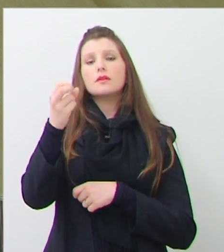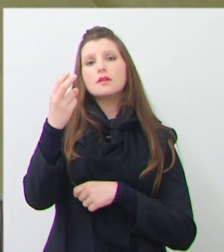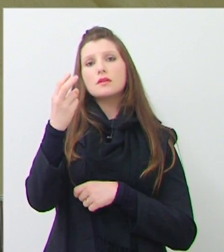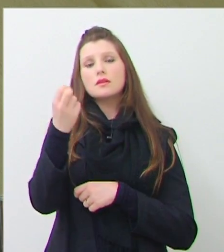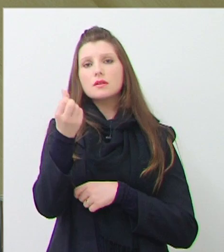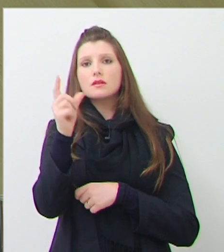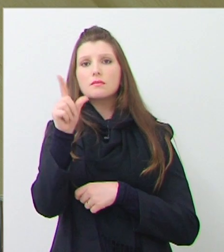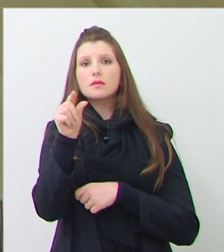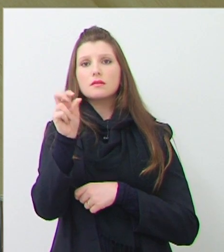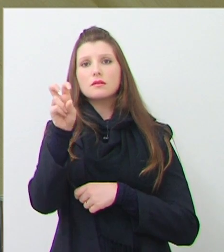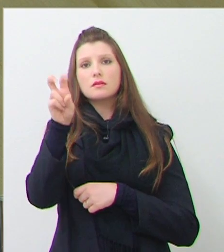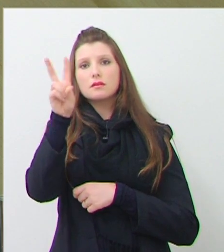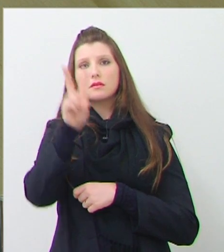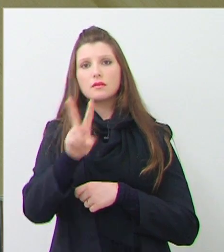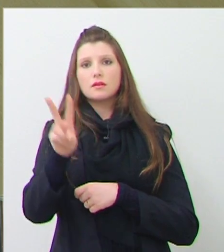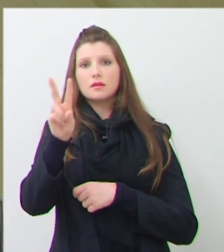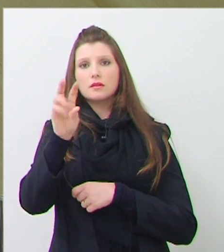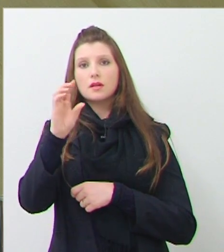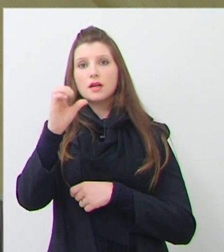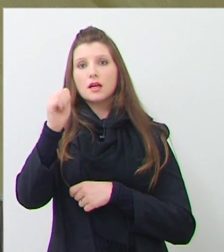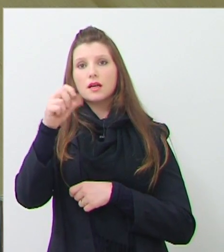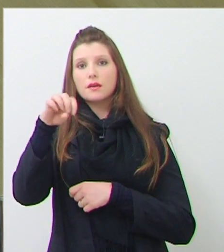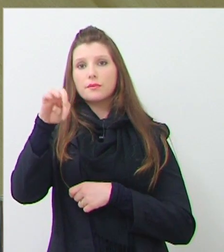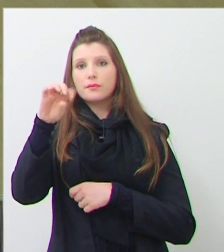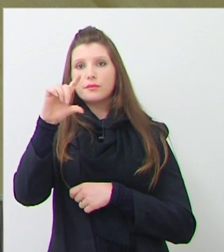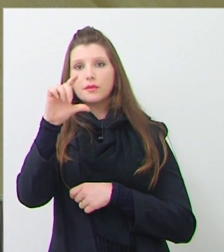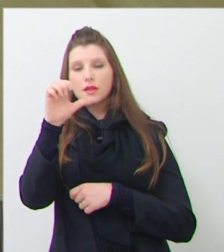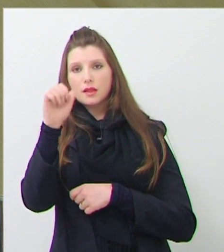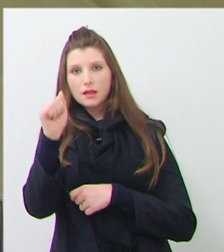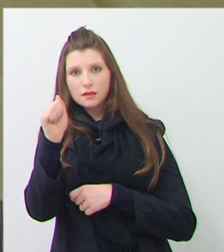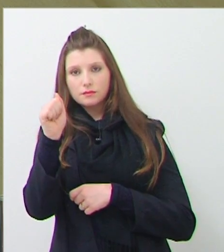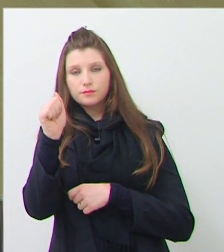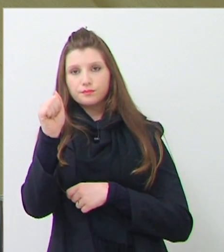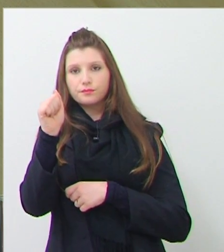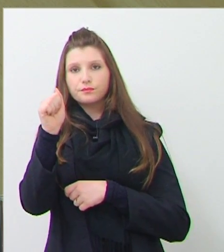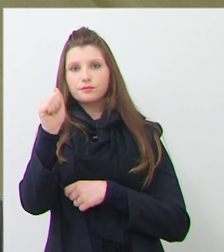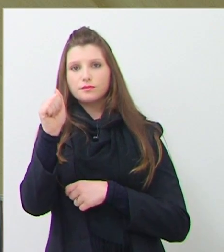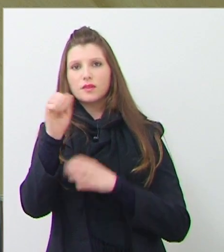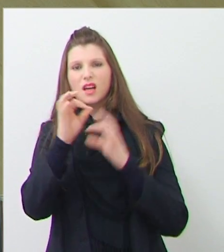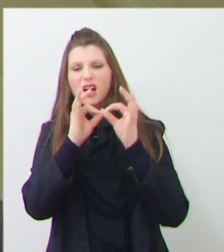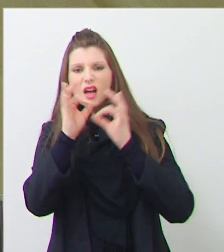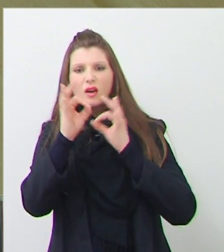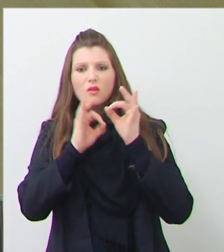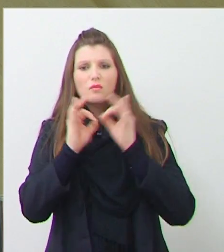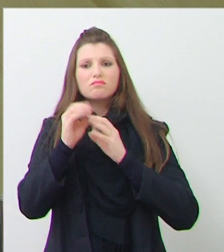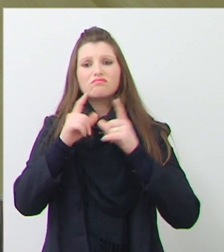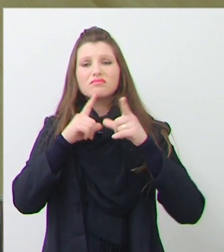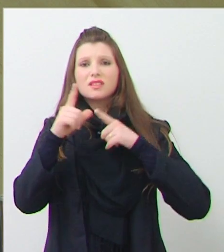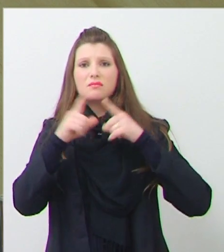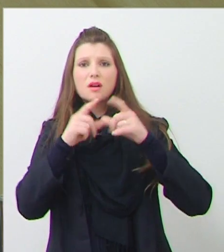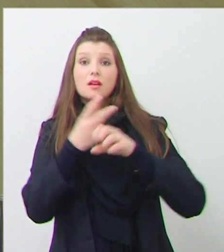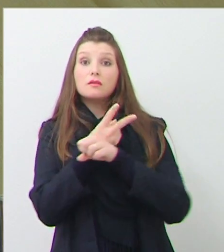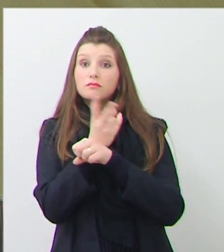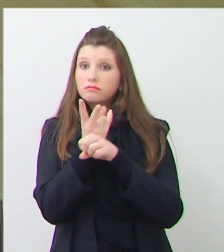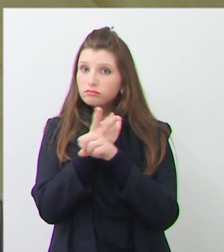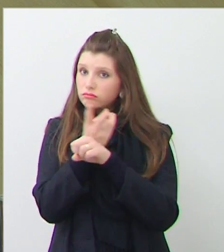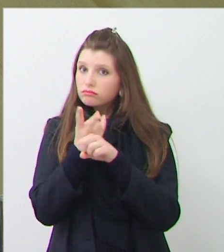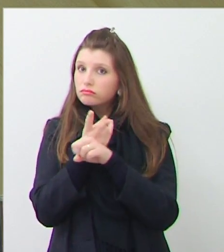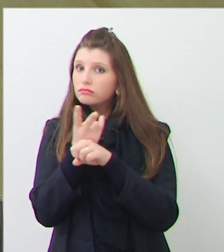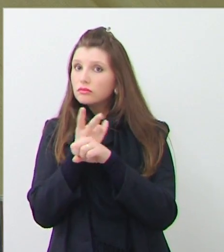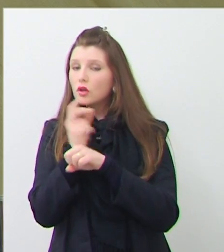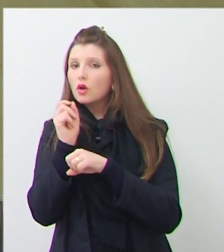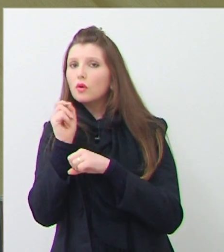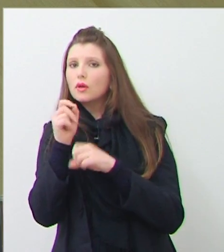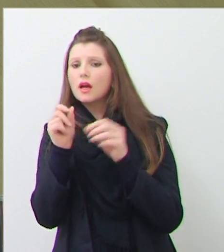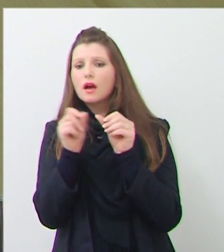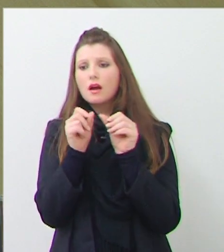496/2015. Autoria, vereadora Camila Nascimento. Assunto, intensificação dos trabalhos de fiscalização no que se refere